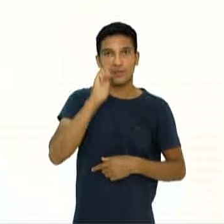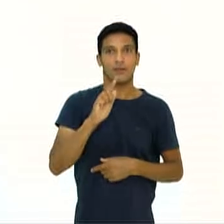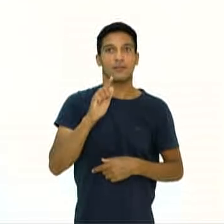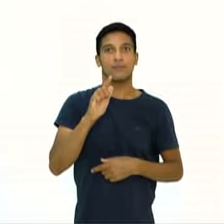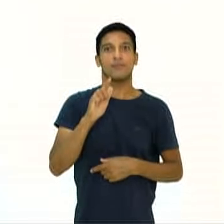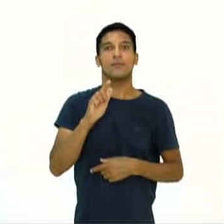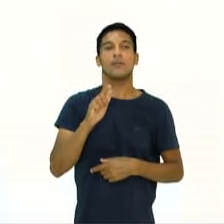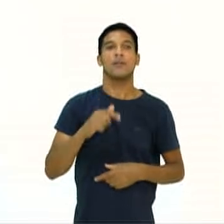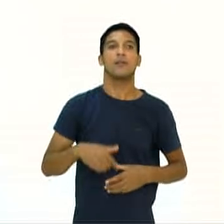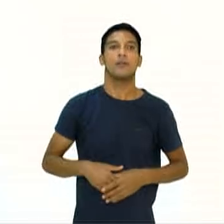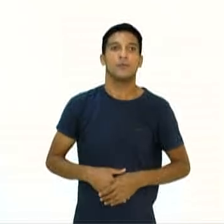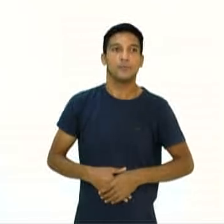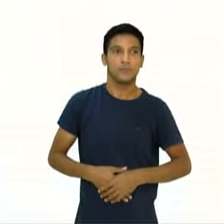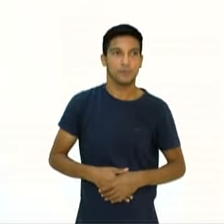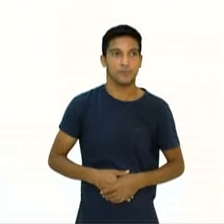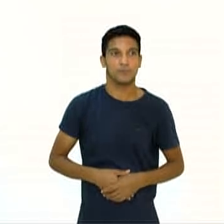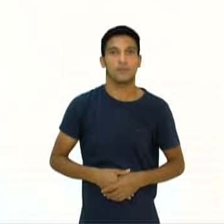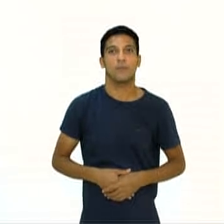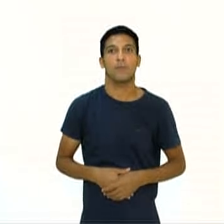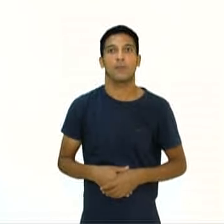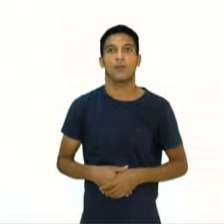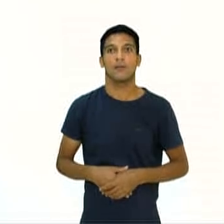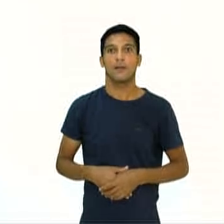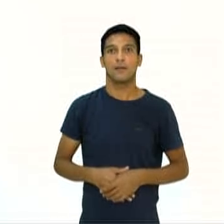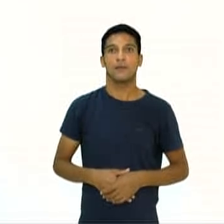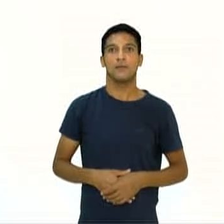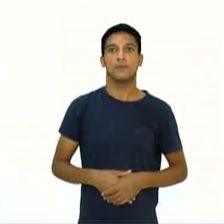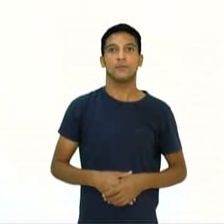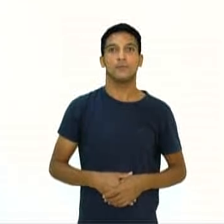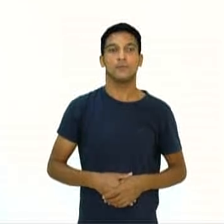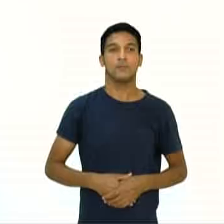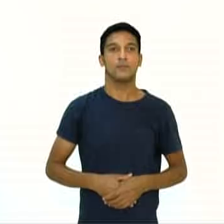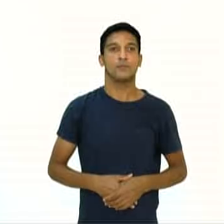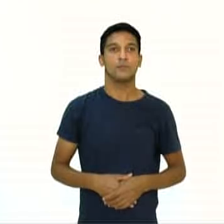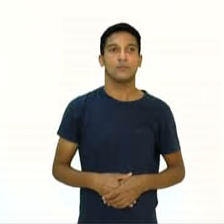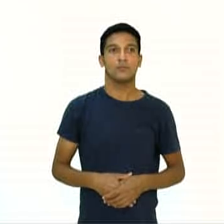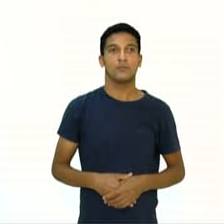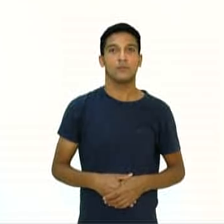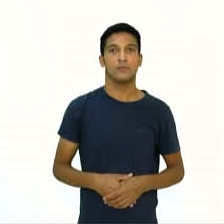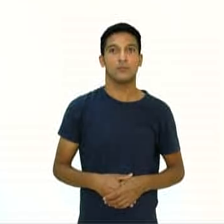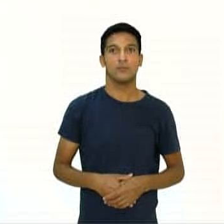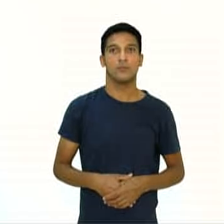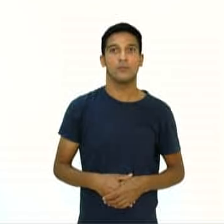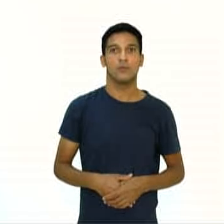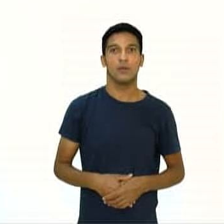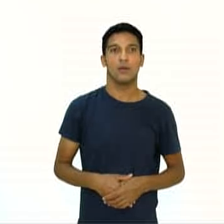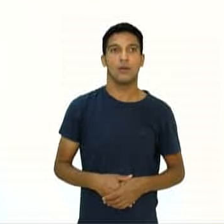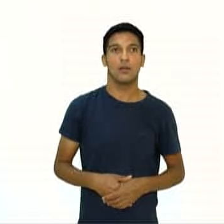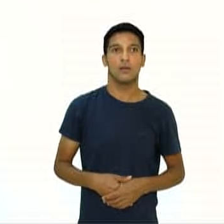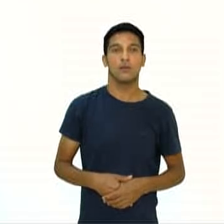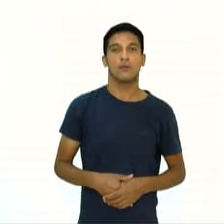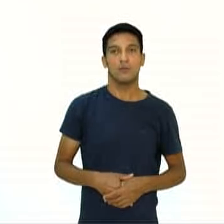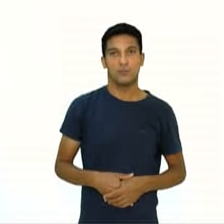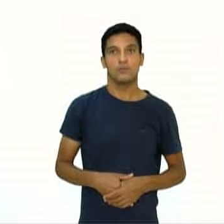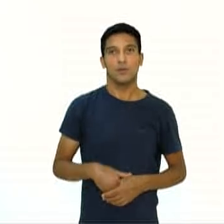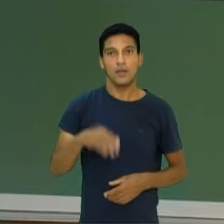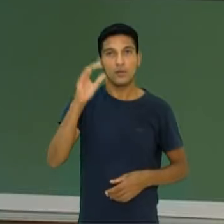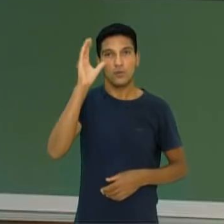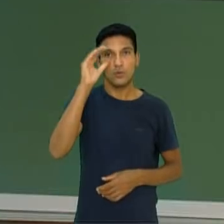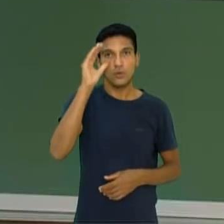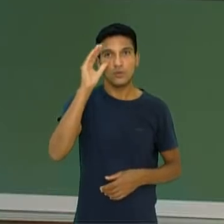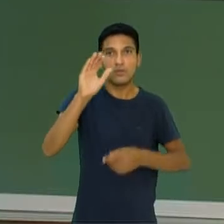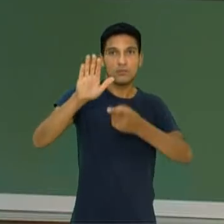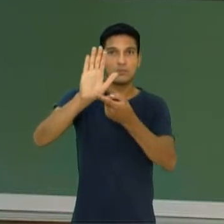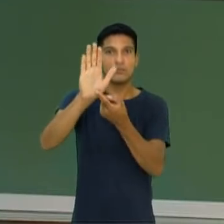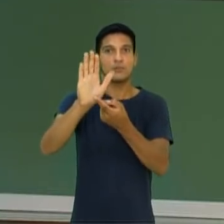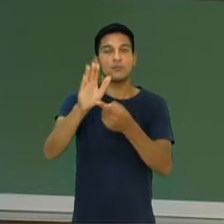leva aquela flecha rachada para casa, certo? Só uma curiosidade, tá? Para vocês, como a gente fala bastante